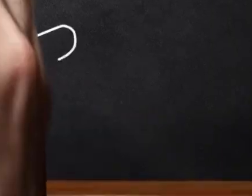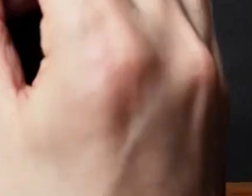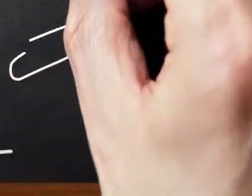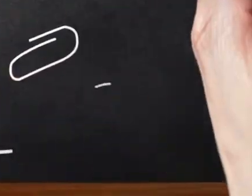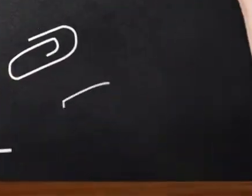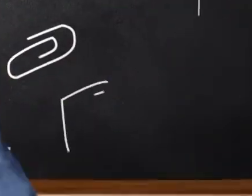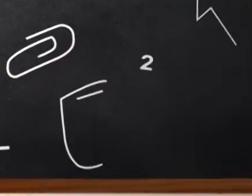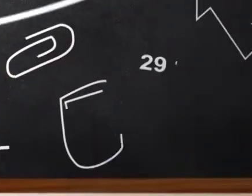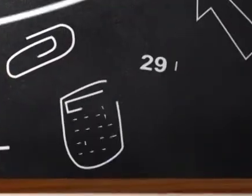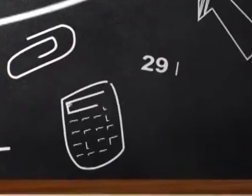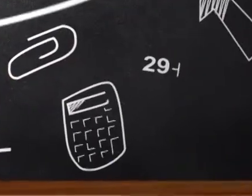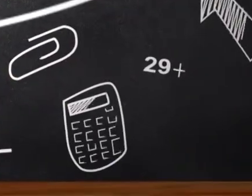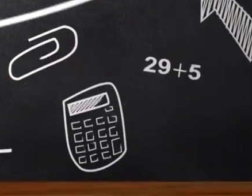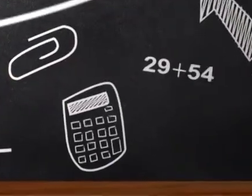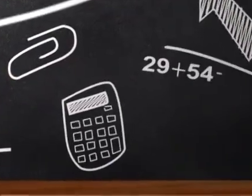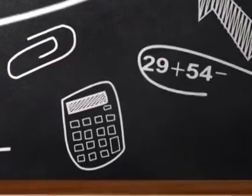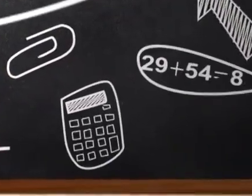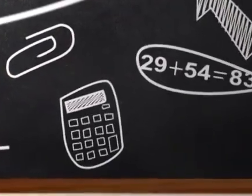Tchau,